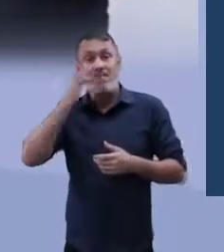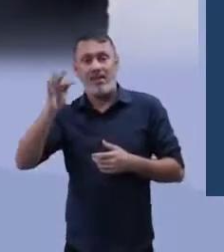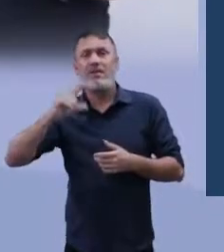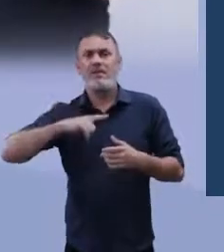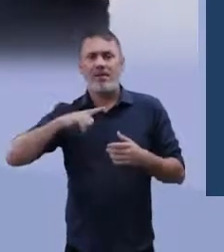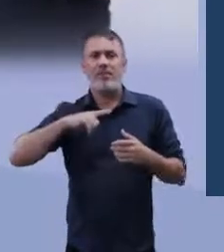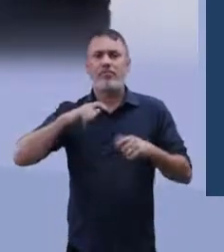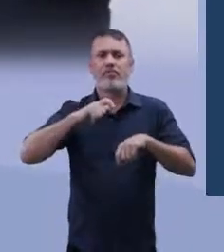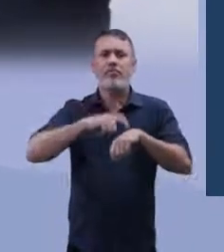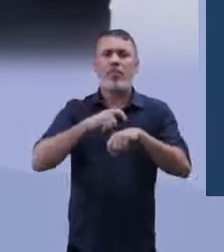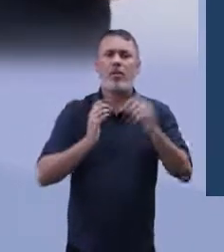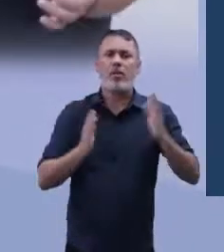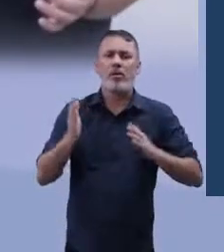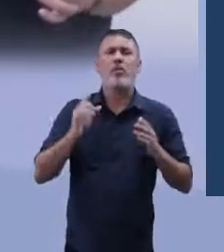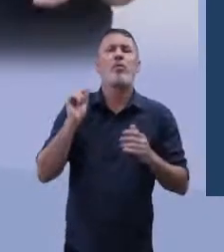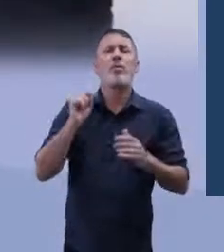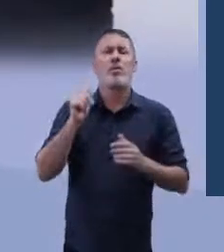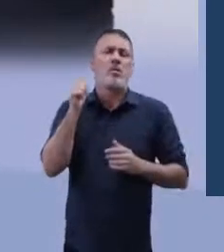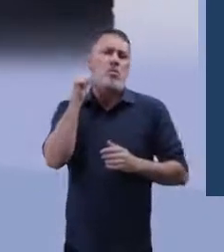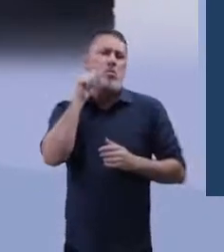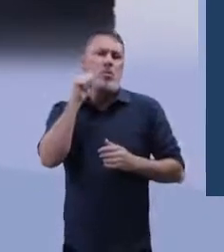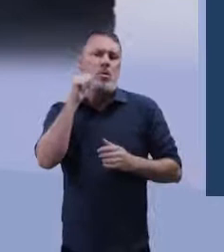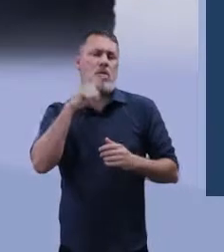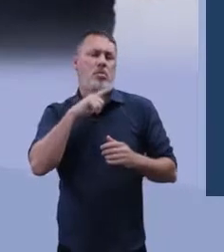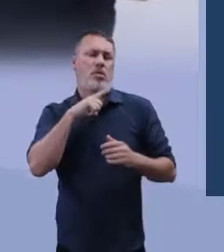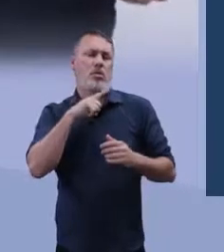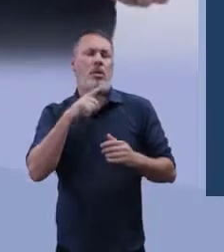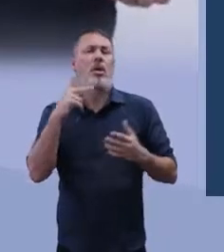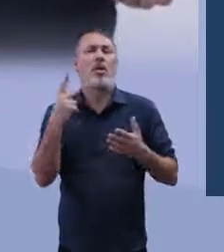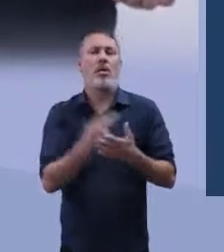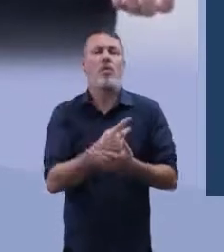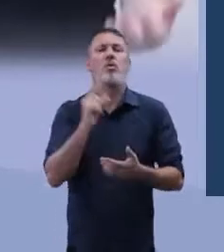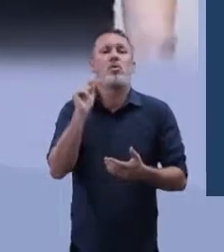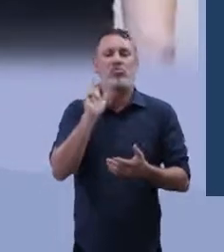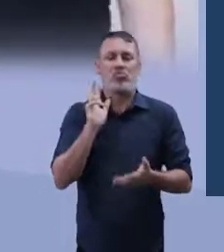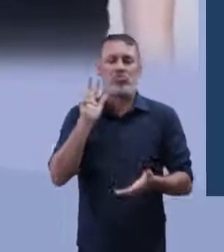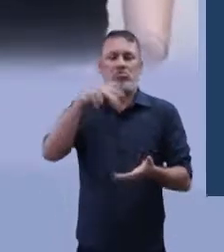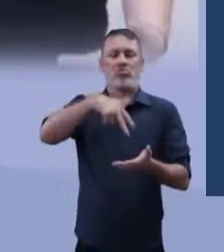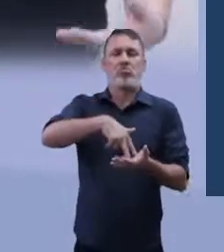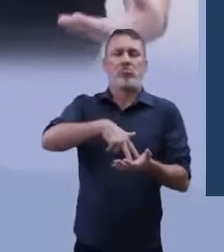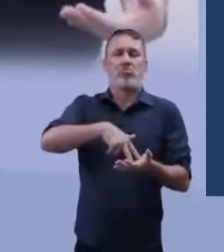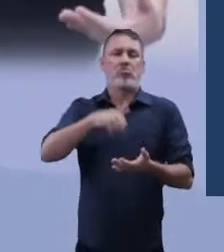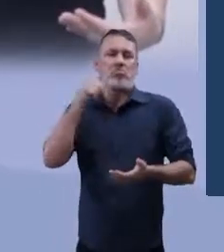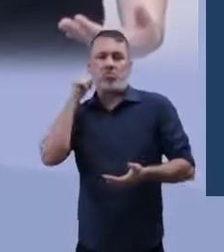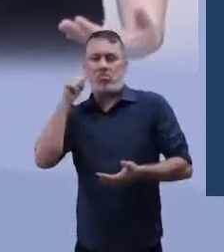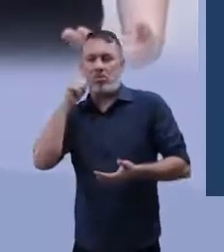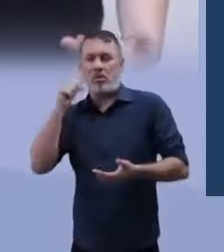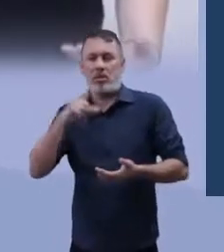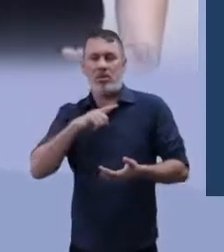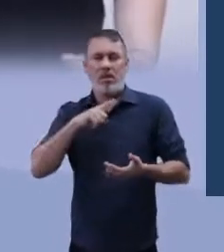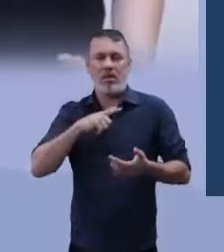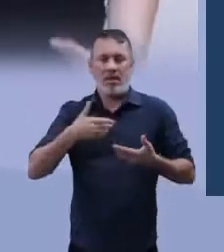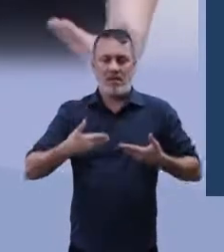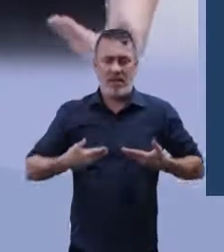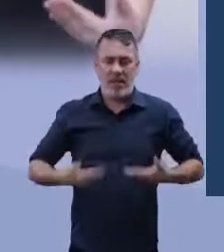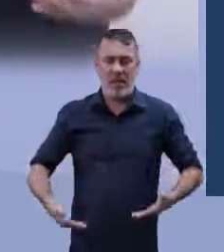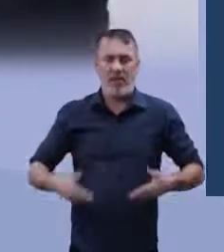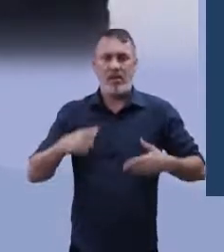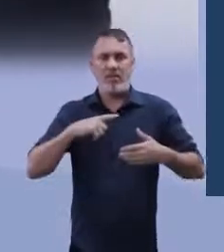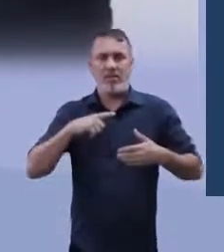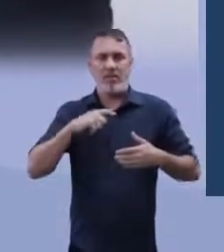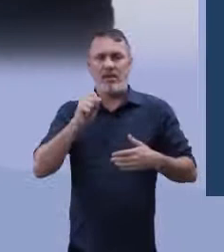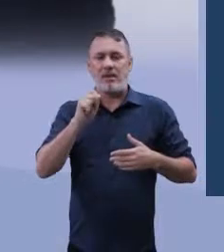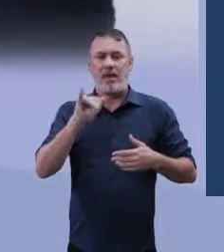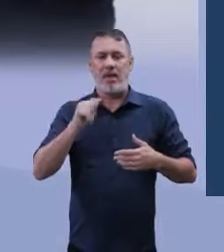La Belle Époque. Nesse período, as mulheres tomavam champanhe no sapato, subiram as saias, 4 dedos acima do